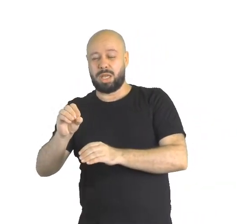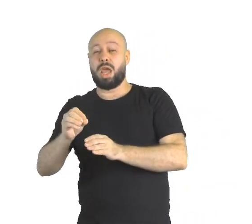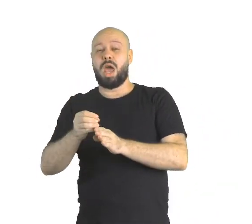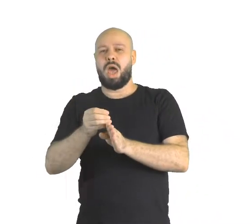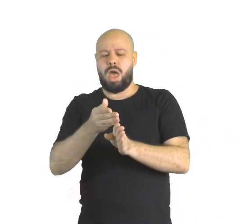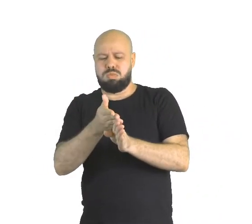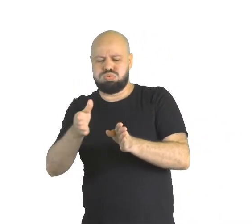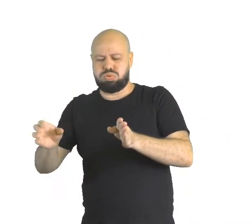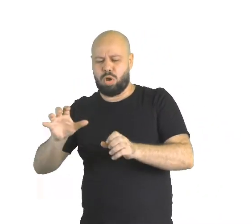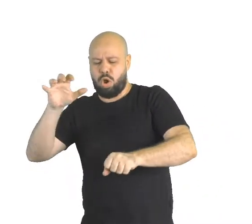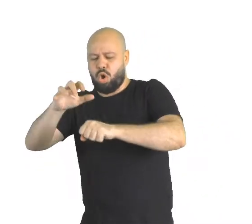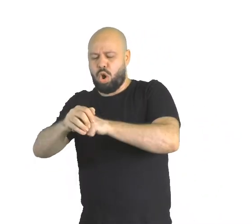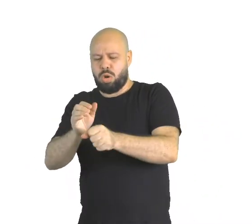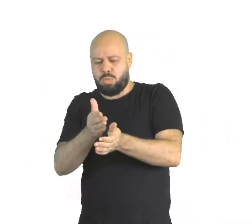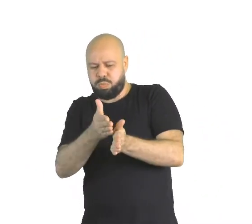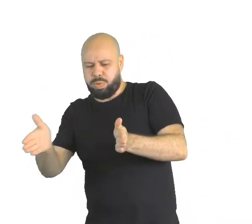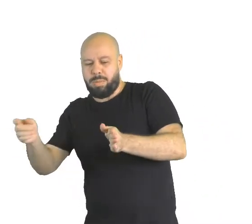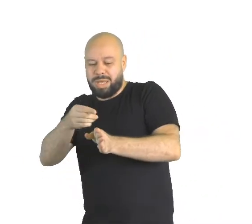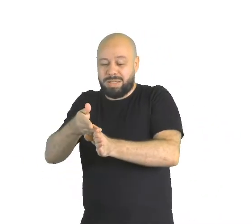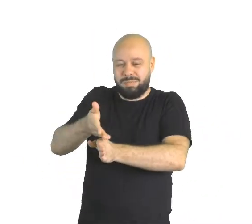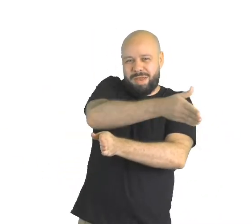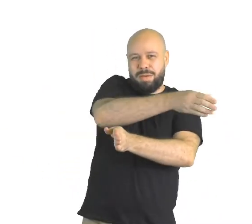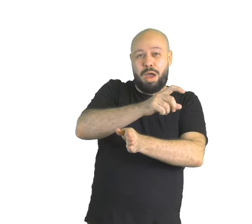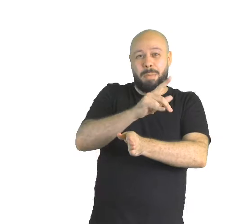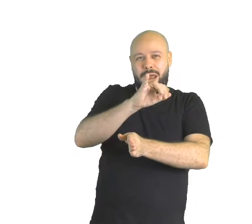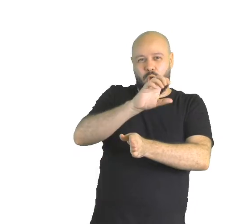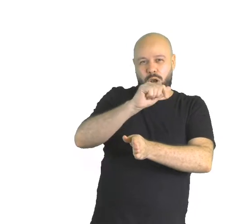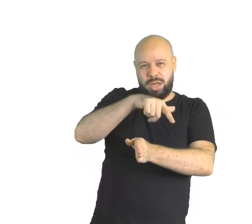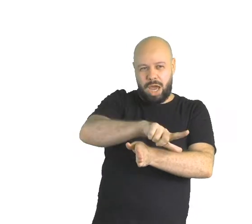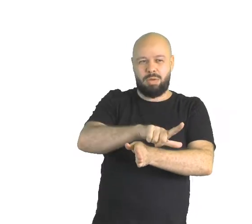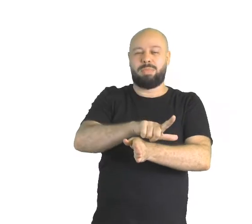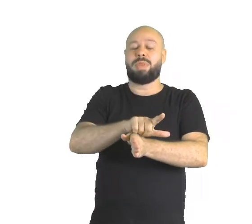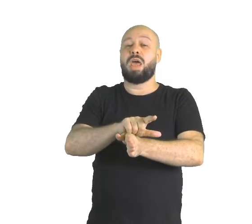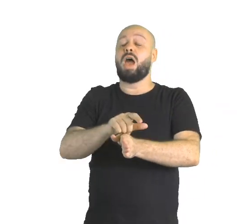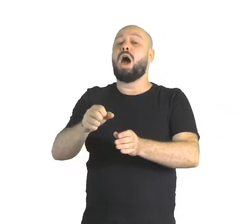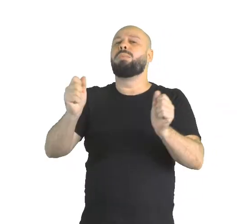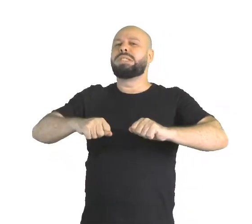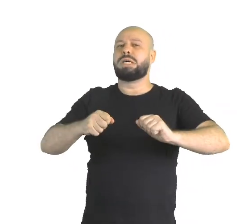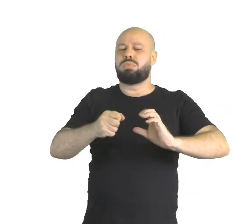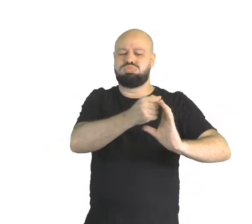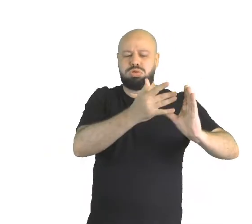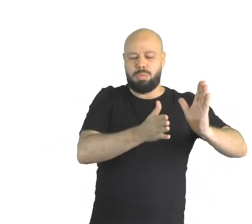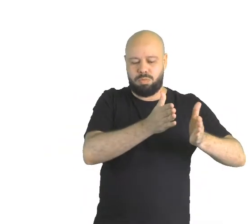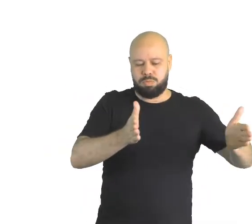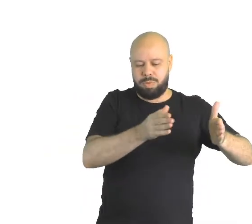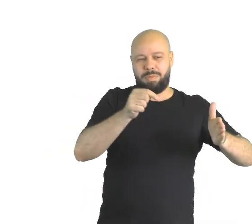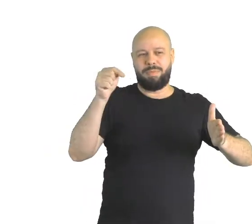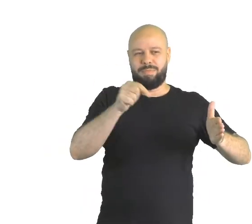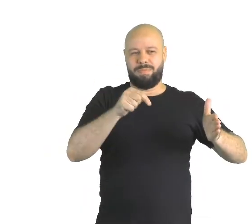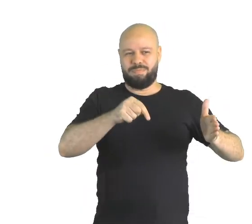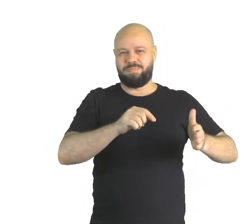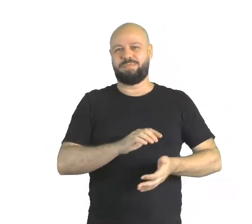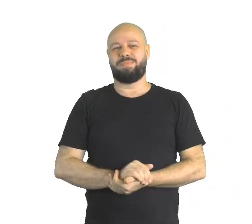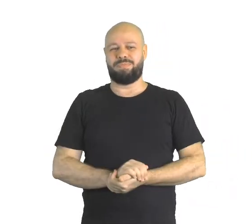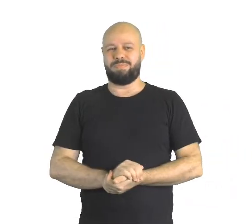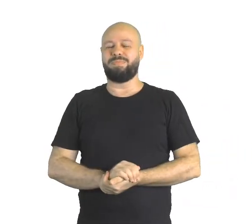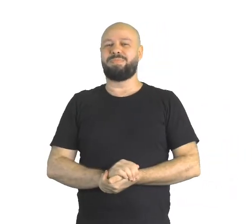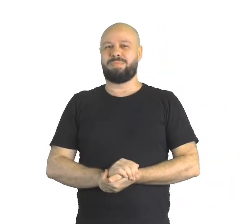pré-colonial. É o que nós iremos ver nessa aula sobre as principais características desse Brasil pré-colonial.